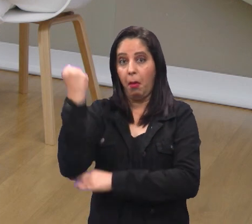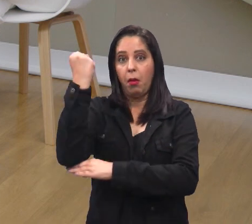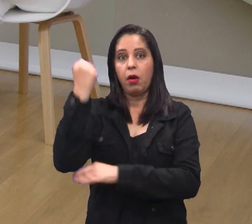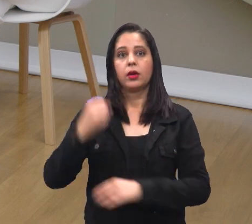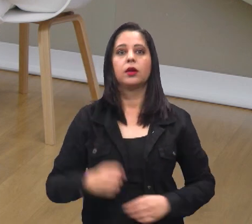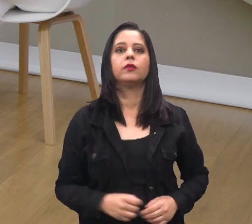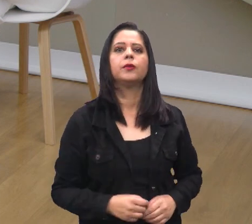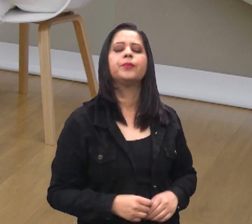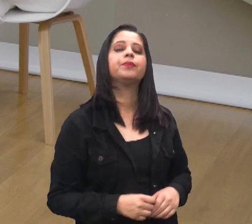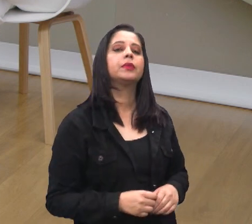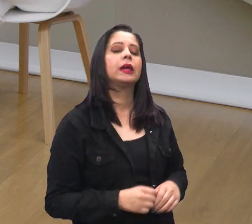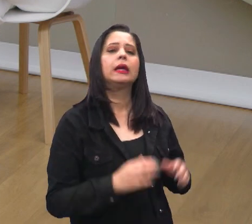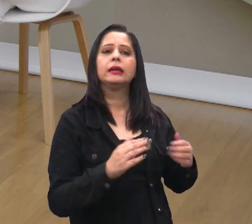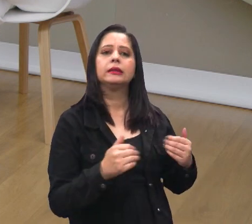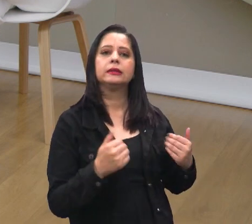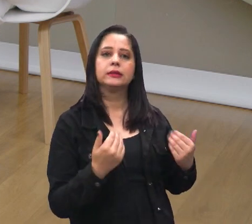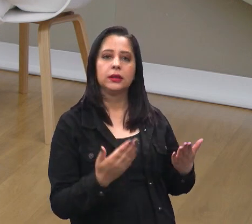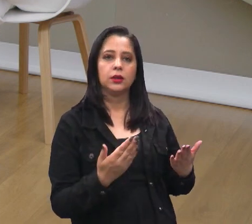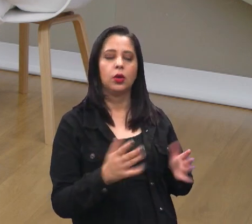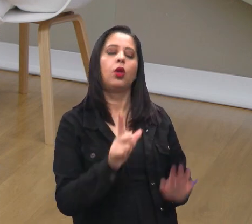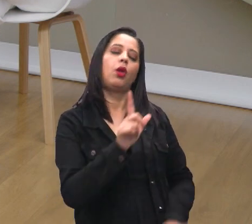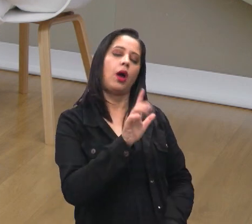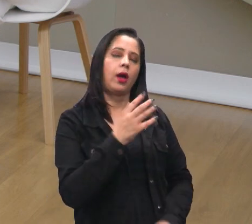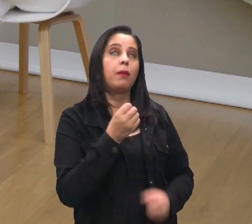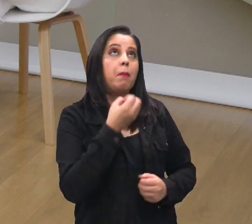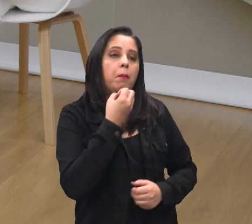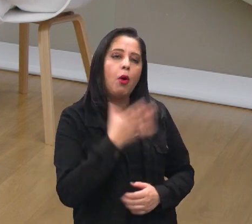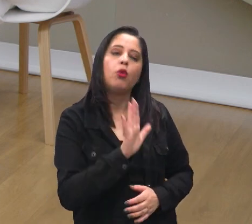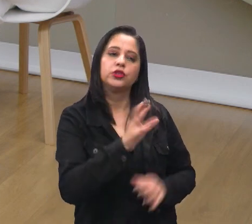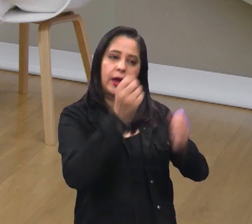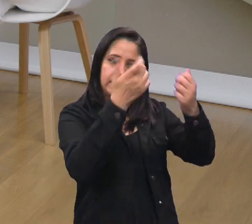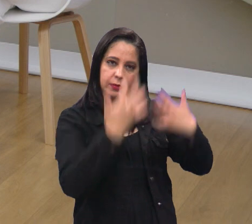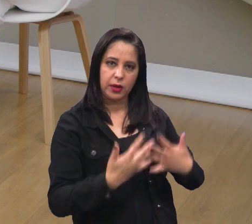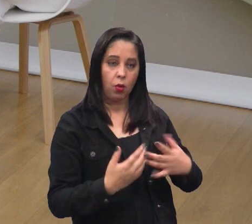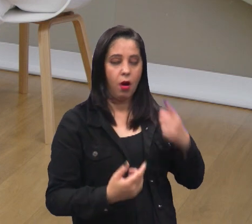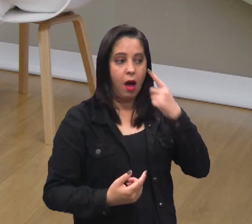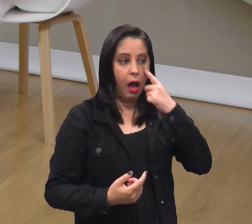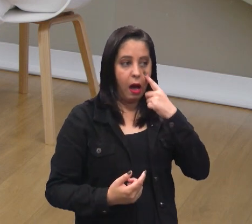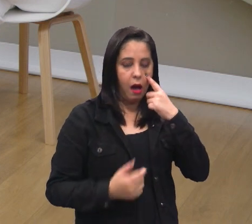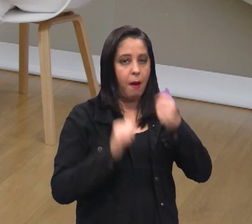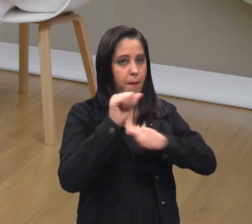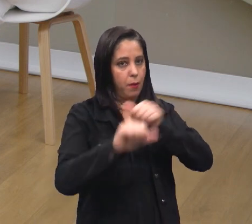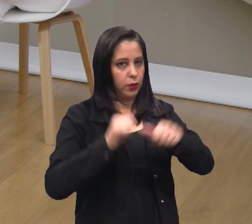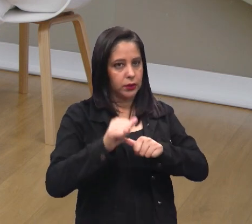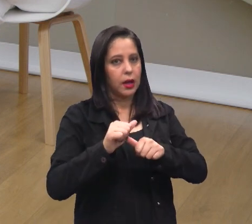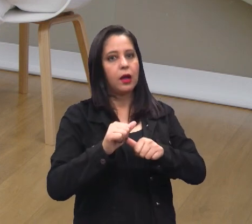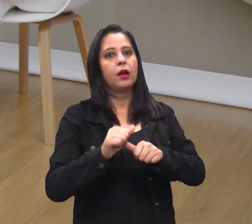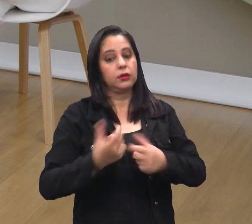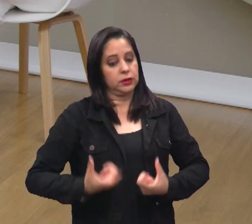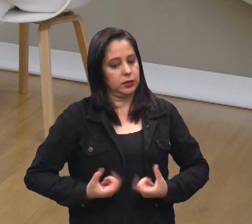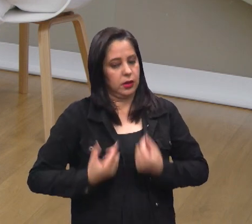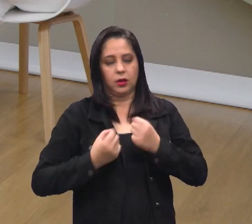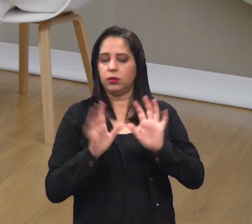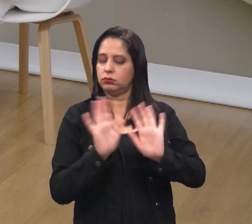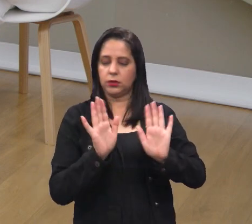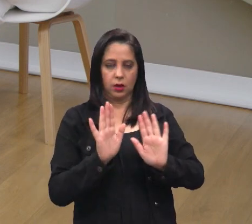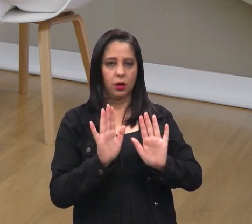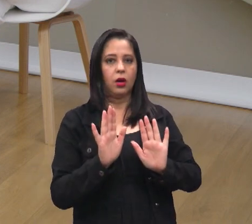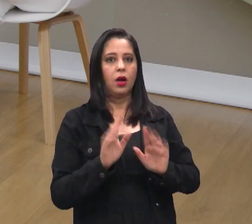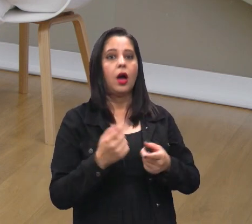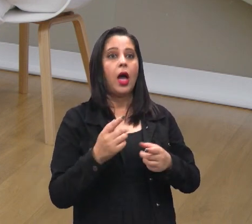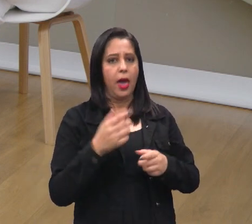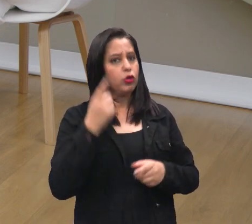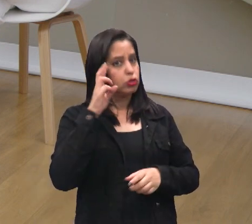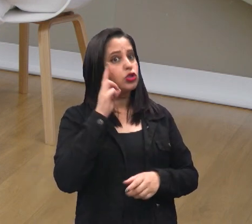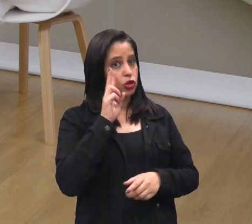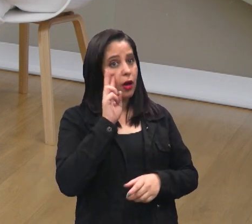de risco, assim, que ótimo que você já esclareceu, anemia não vira leucemia. Eu confesso que já escutei essas expressões algumas vezes, as pessoas preocupadas